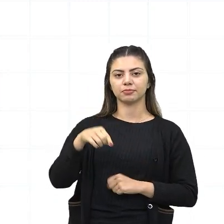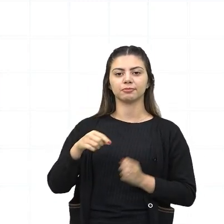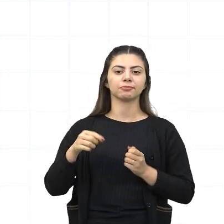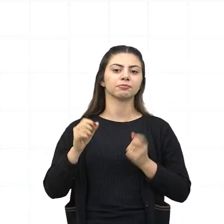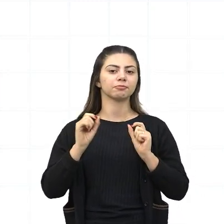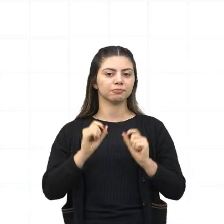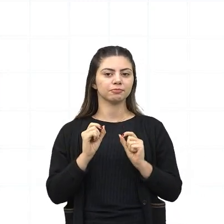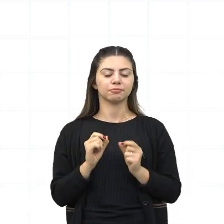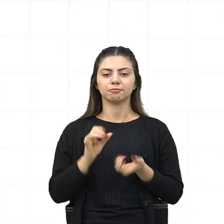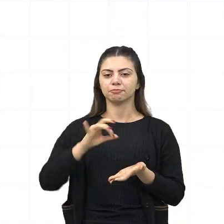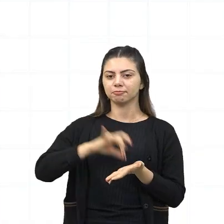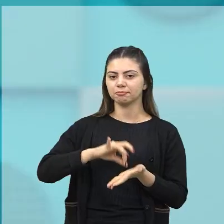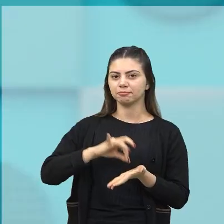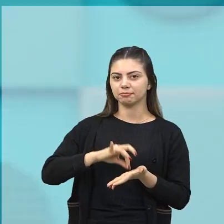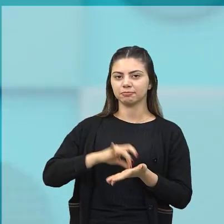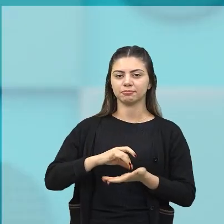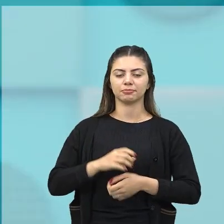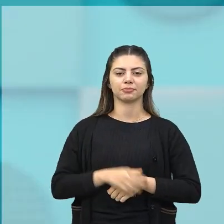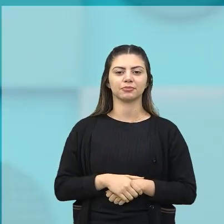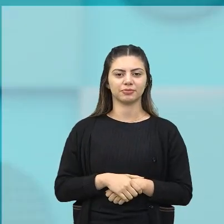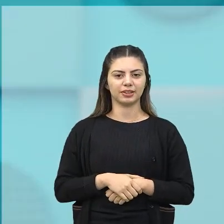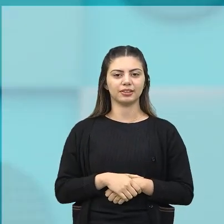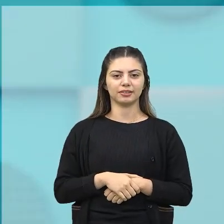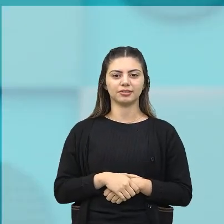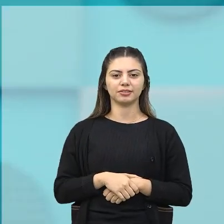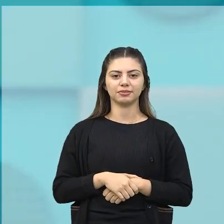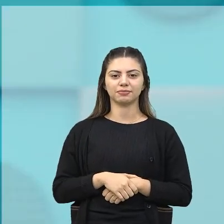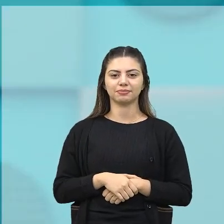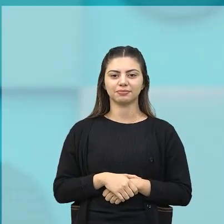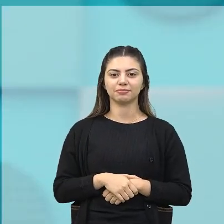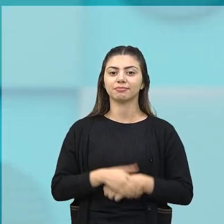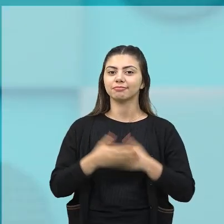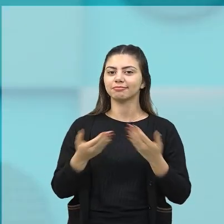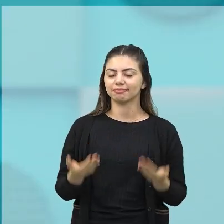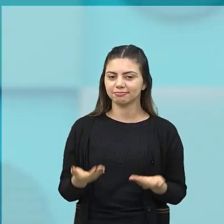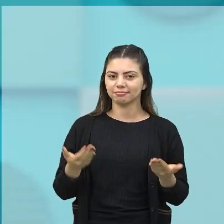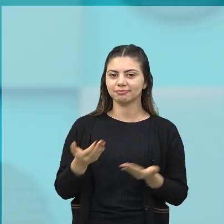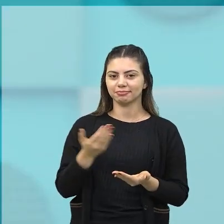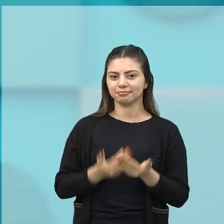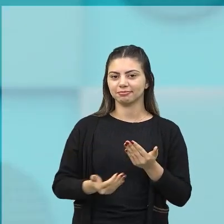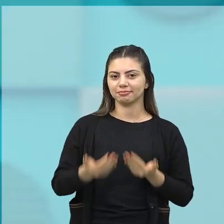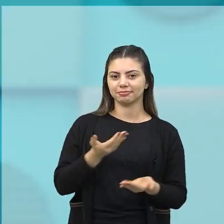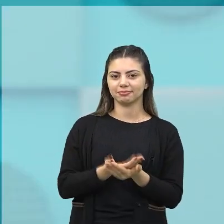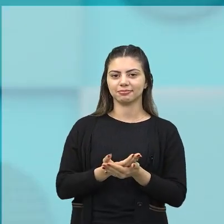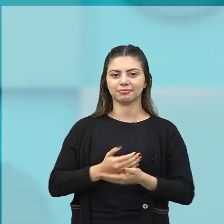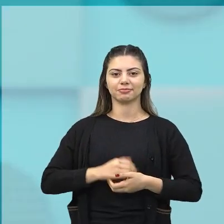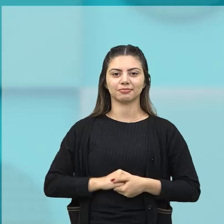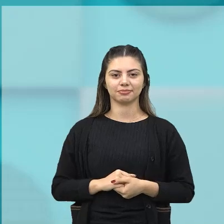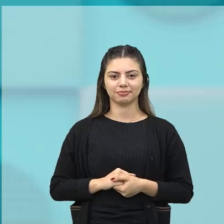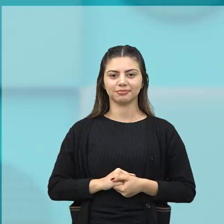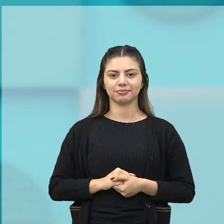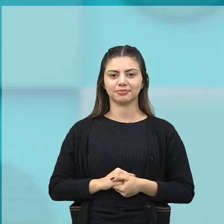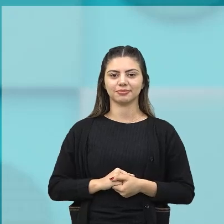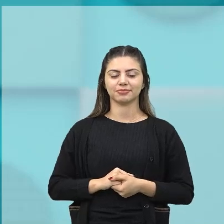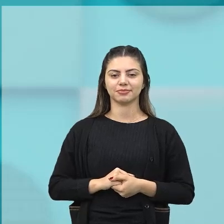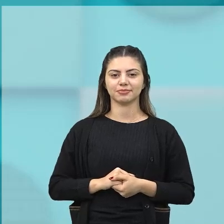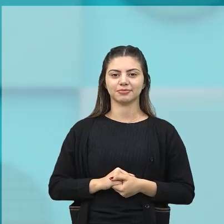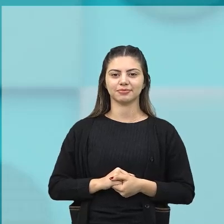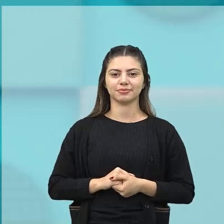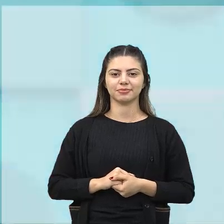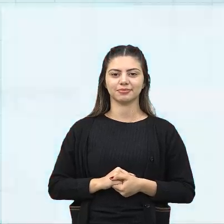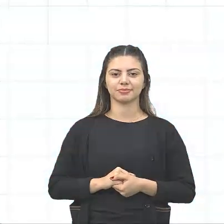form, forma afirmativa, ok? Então agora vamos para a nossa aula. Pay attention, let's